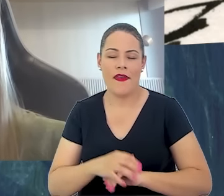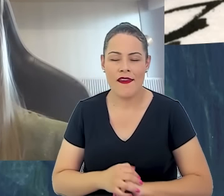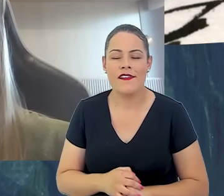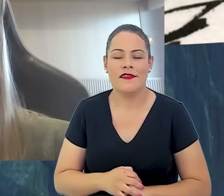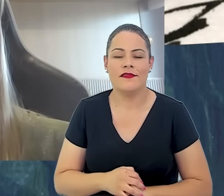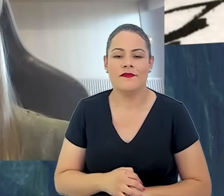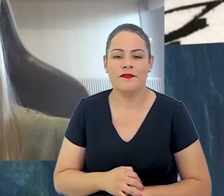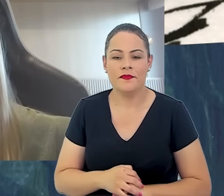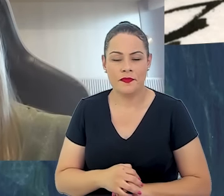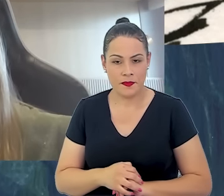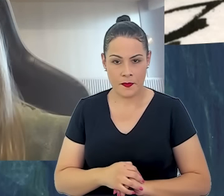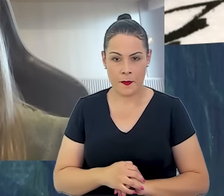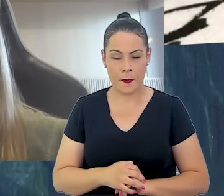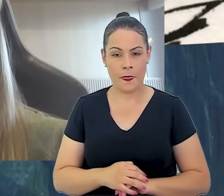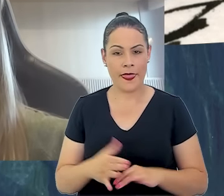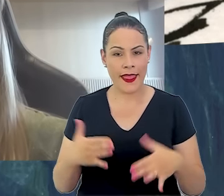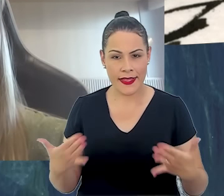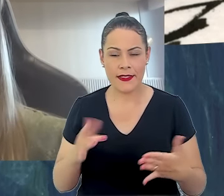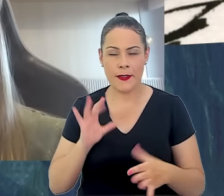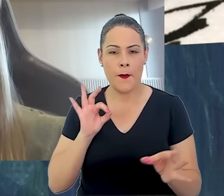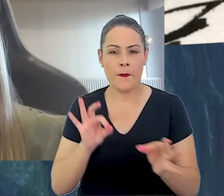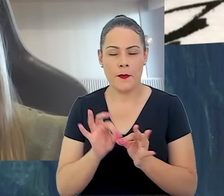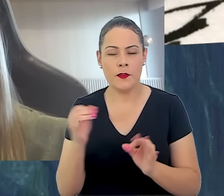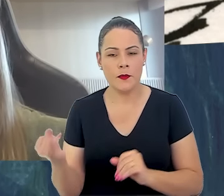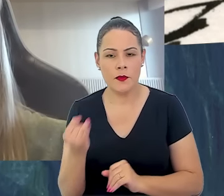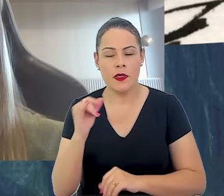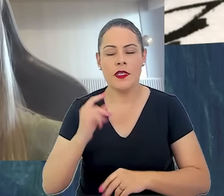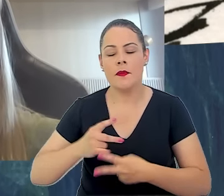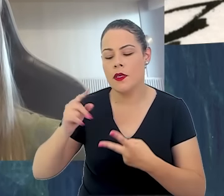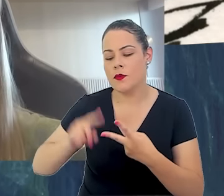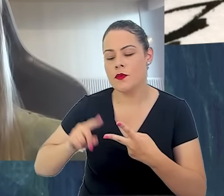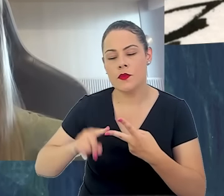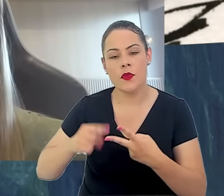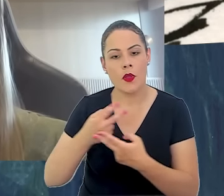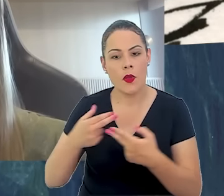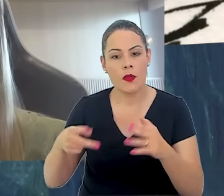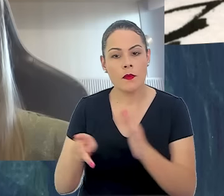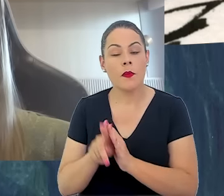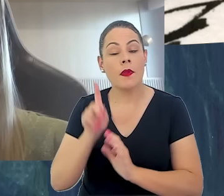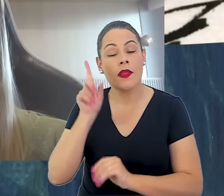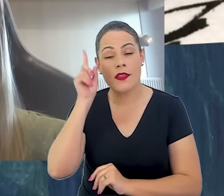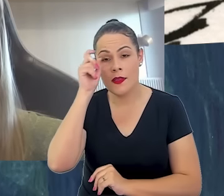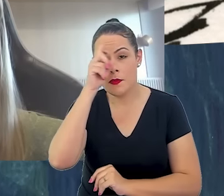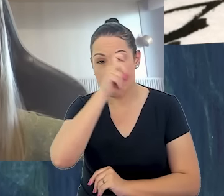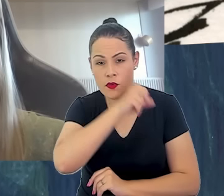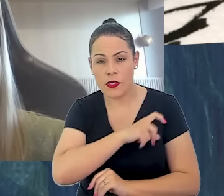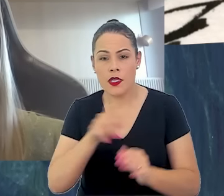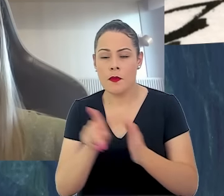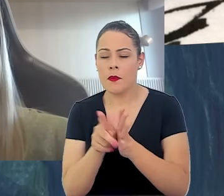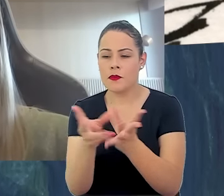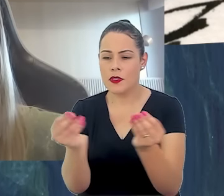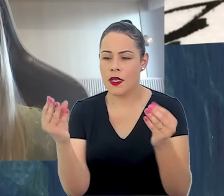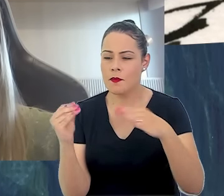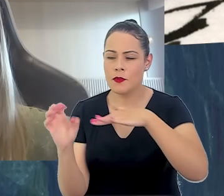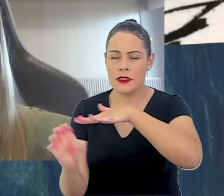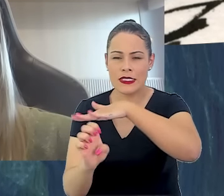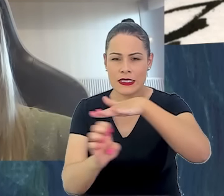sem greenwashing, etc. Então, esse é um ponto. O segundo ponto que a gente tem uma dificuldade, muitas